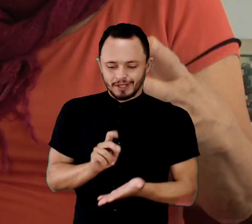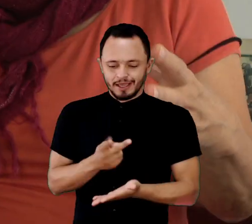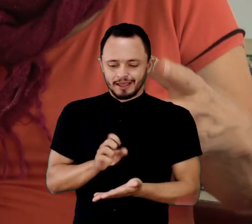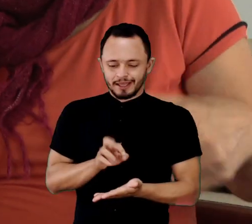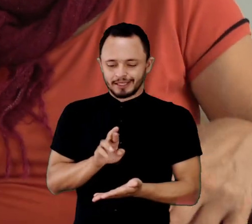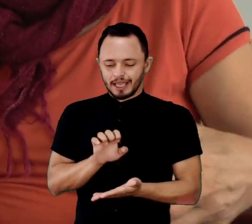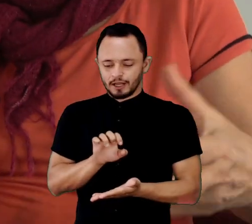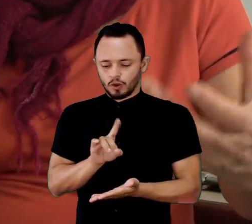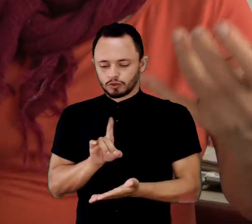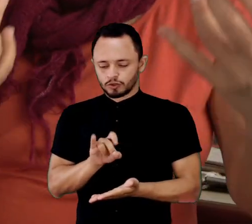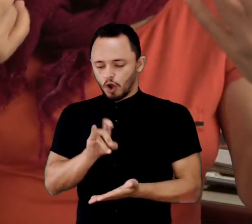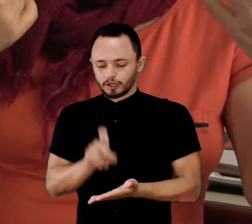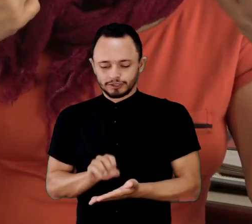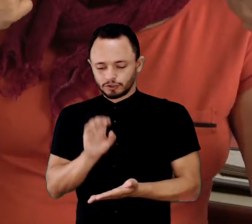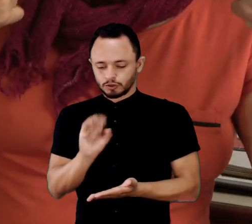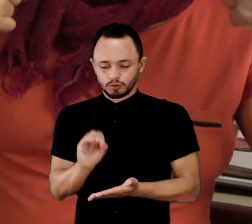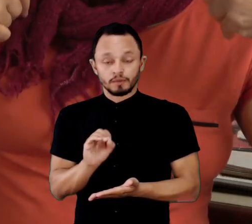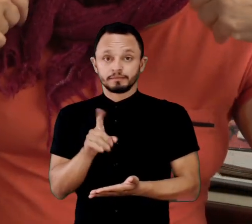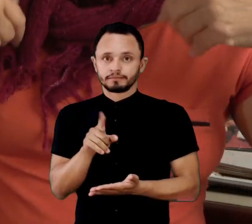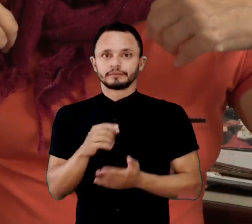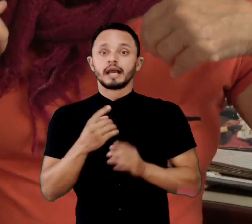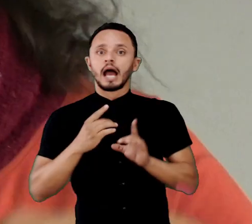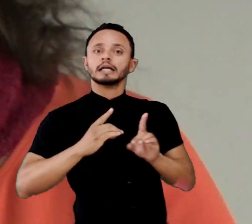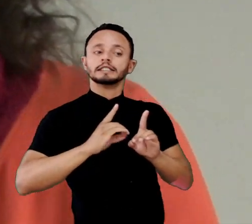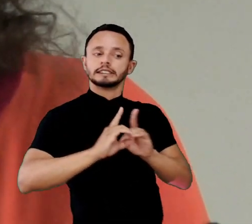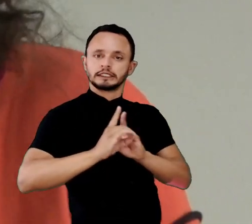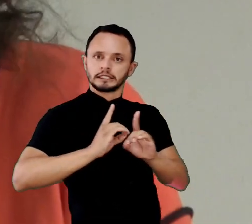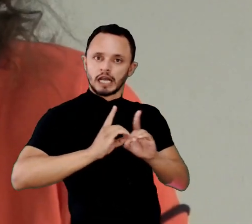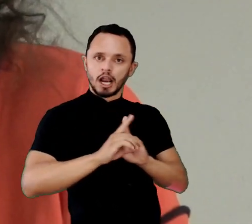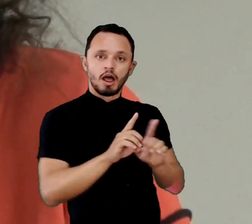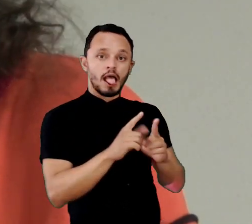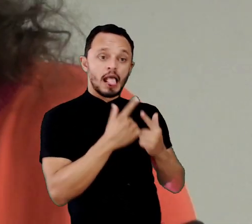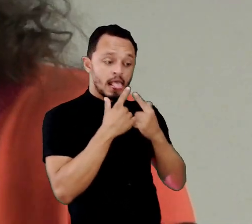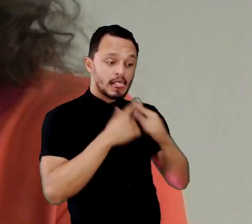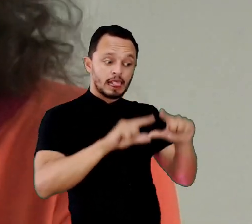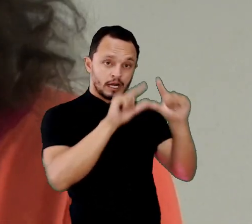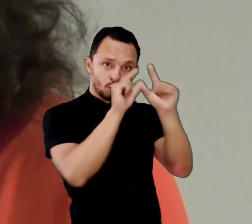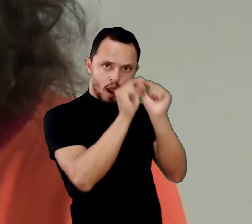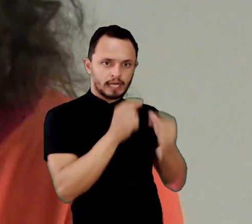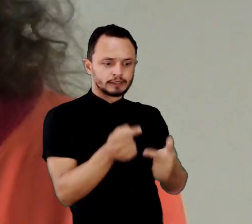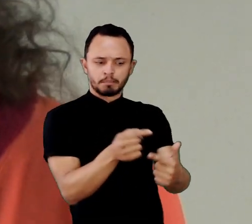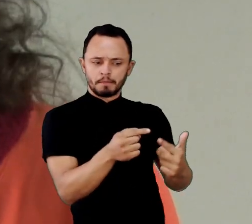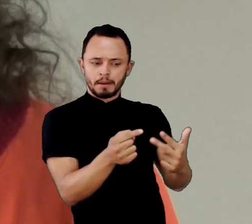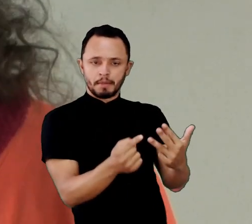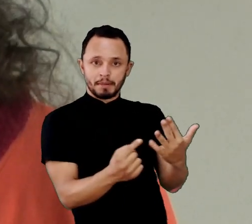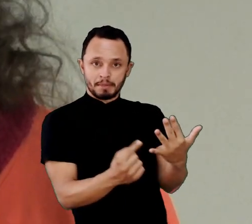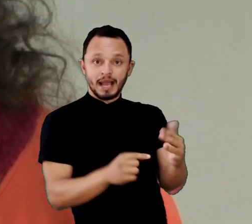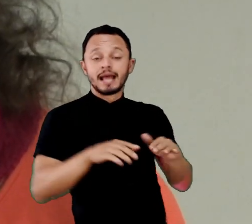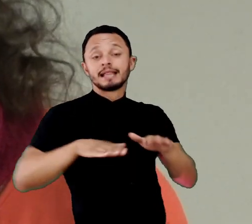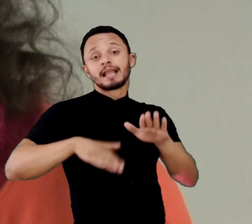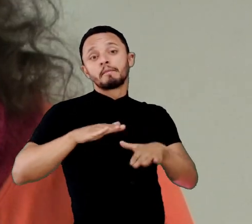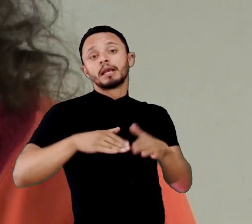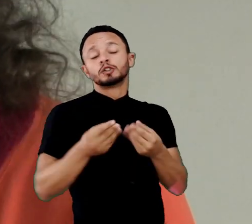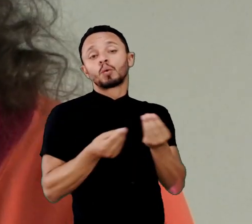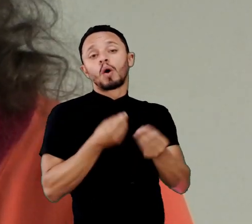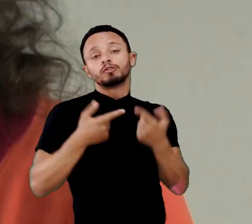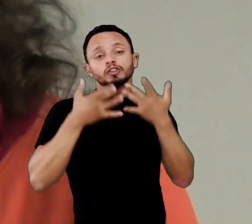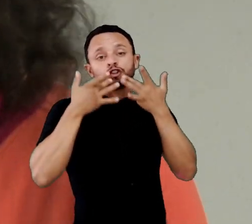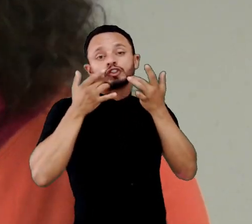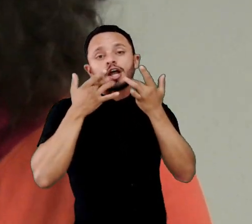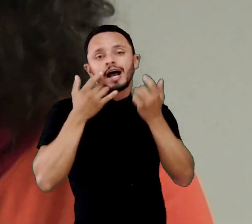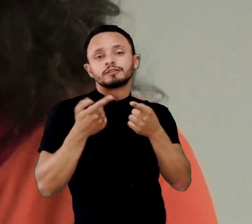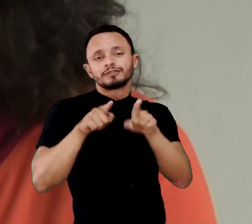gente dialogava, mas enfim, a gente fazia dependendo inclusive do espetáculo que a gente estava propondo para a